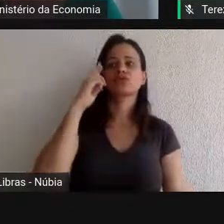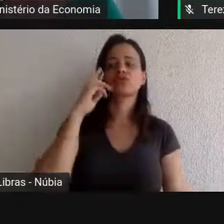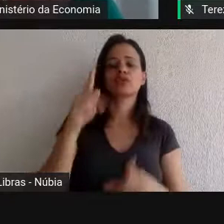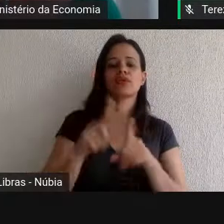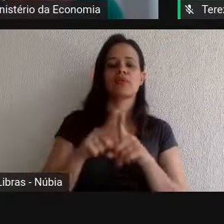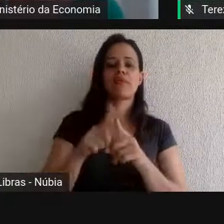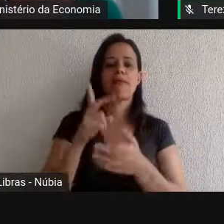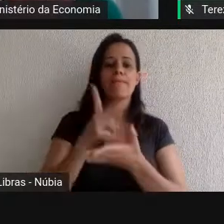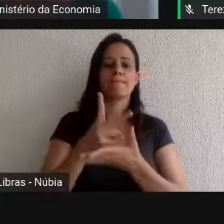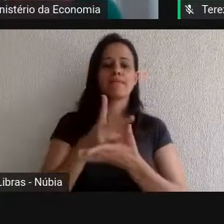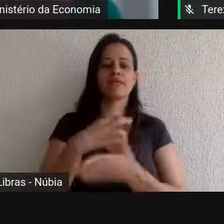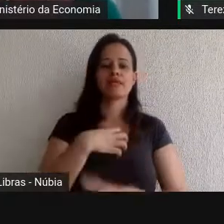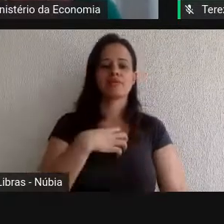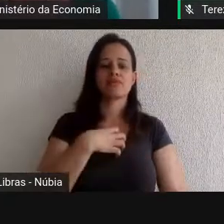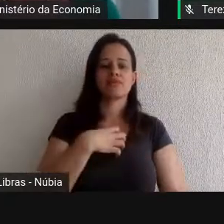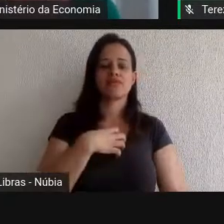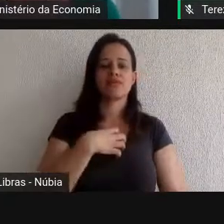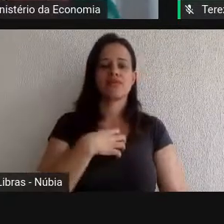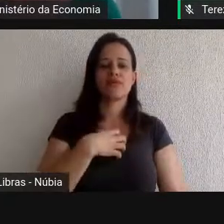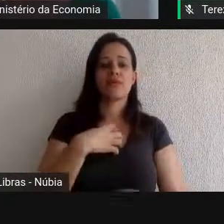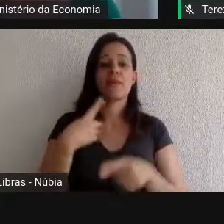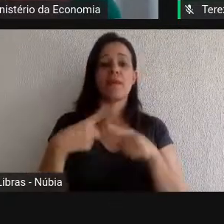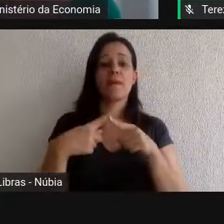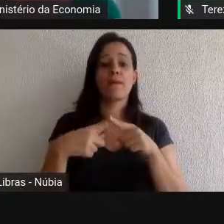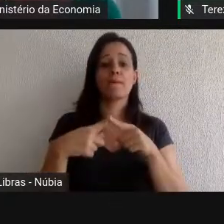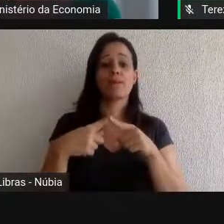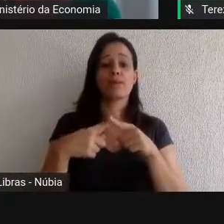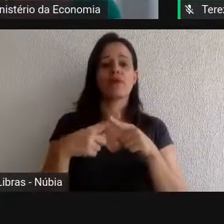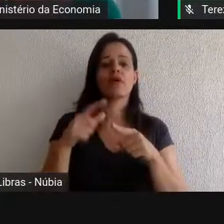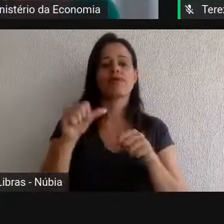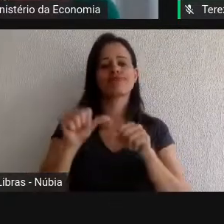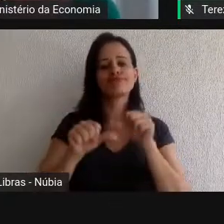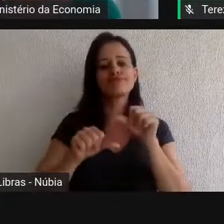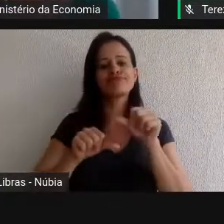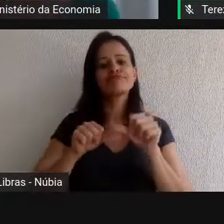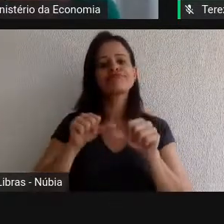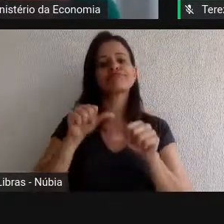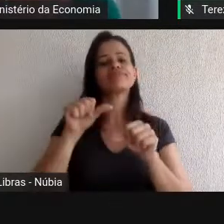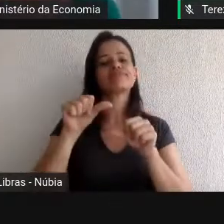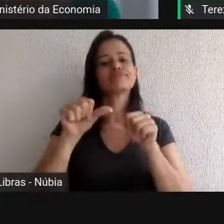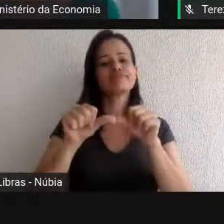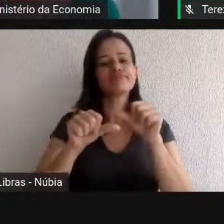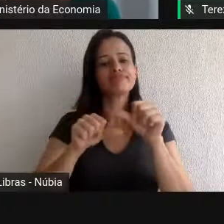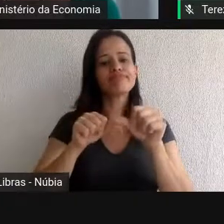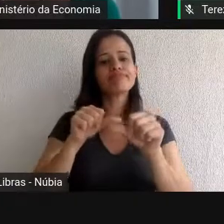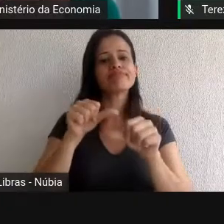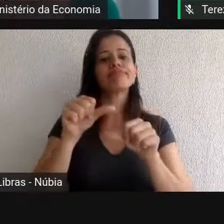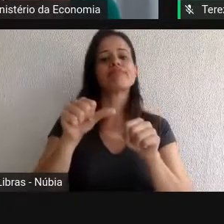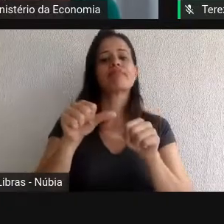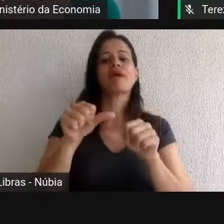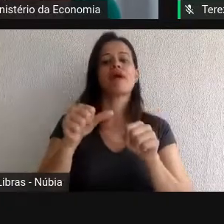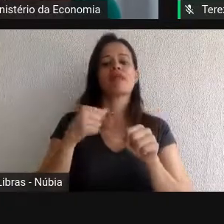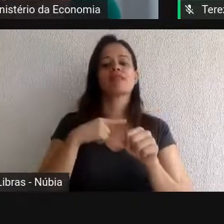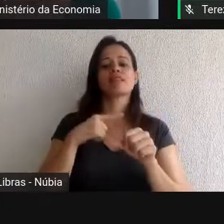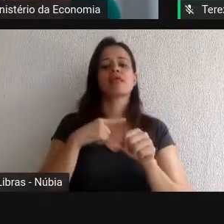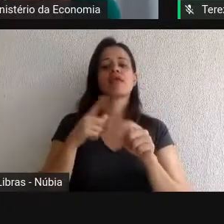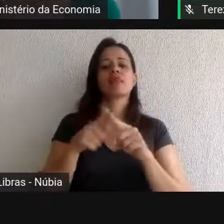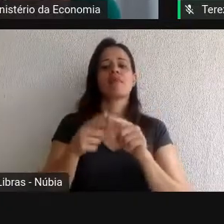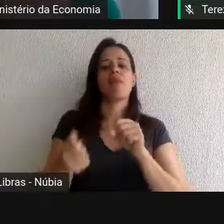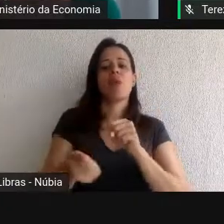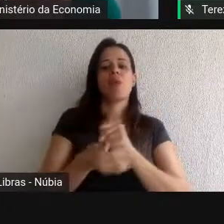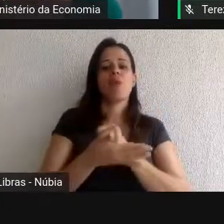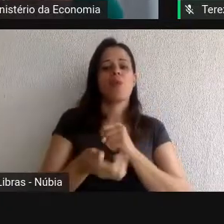mesma forma, porque o cenário vem mudando. Eu acho que toda essa onda de combate à corrupção chegou também